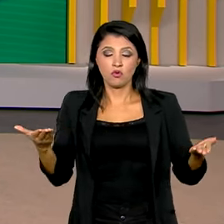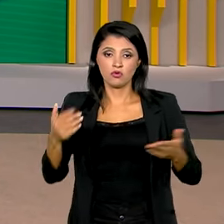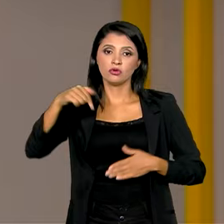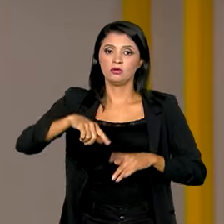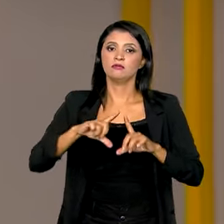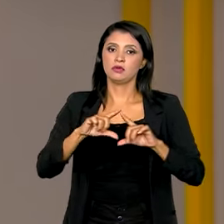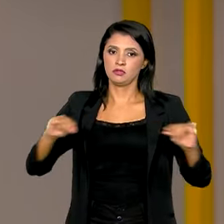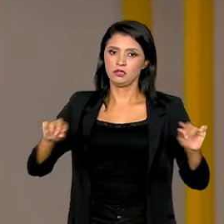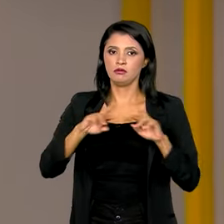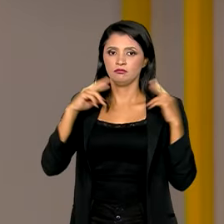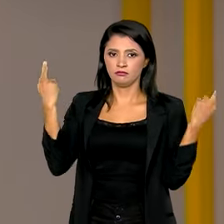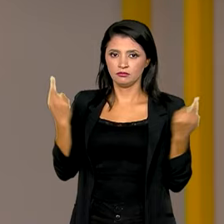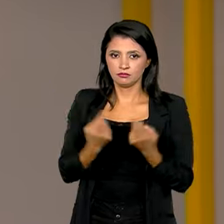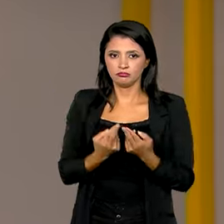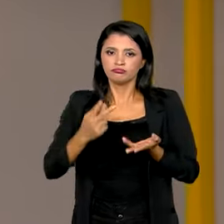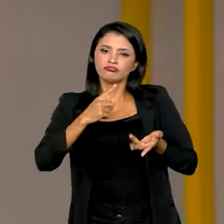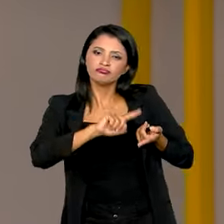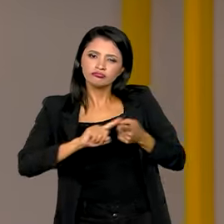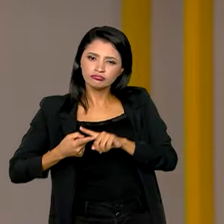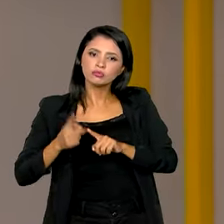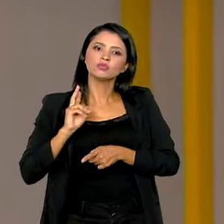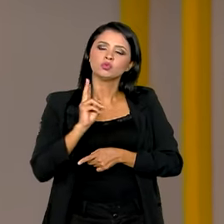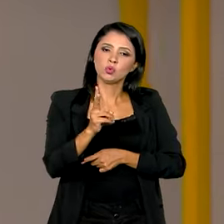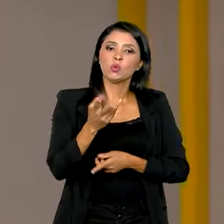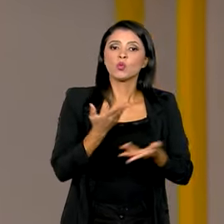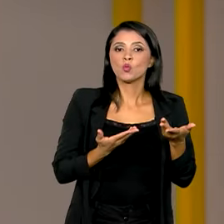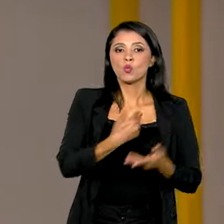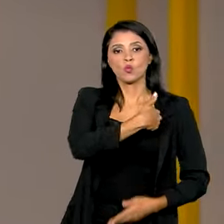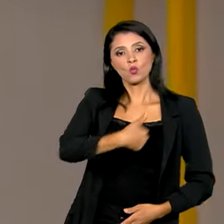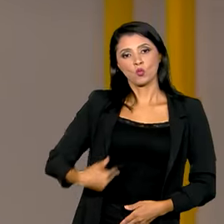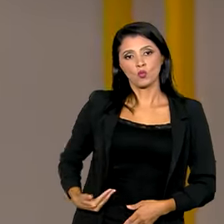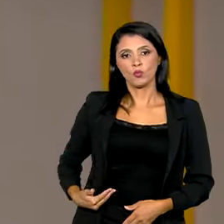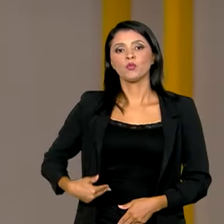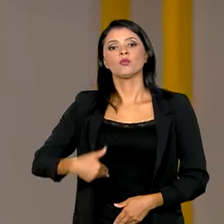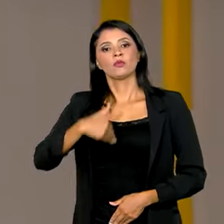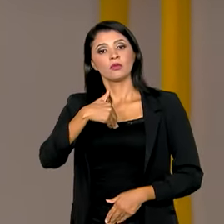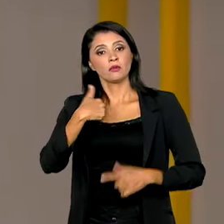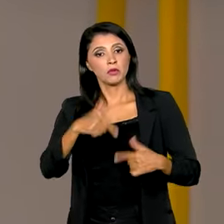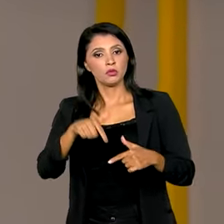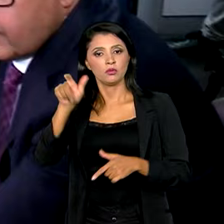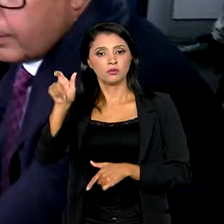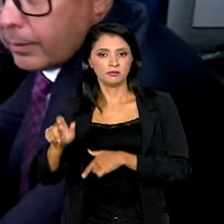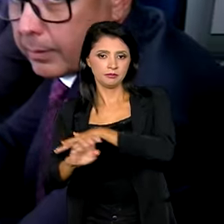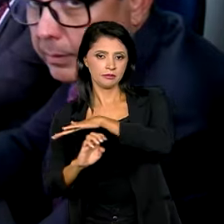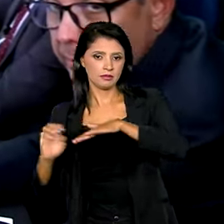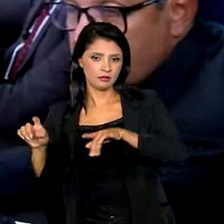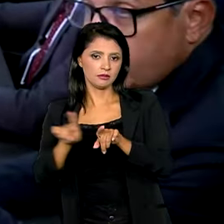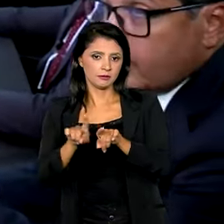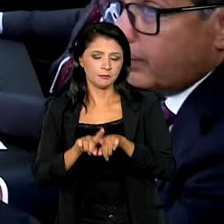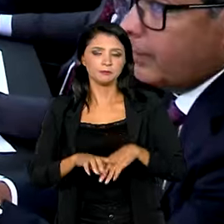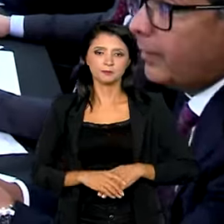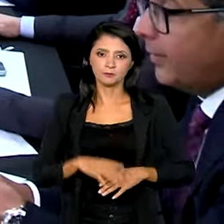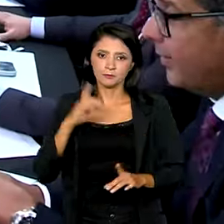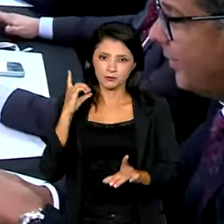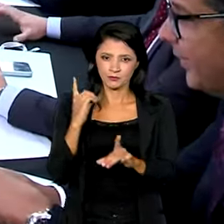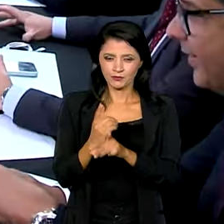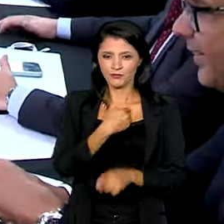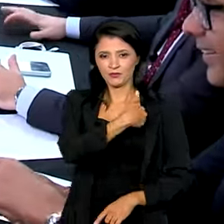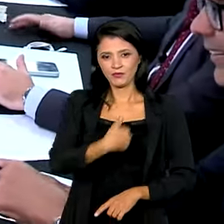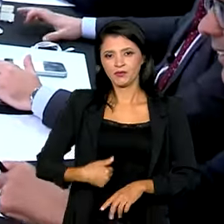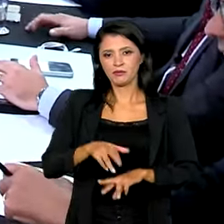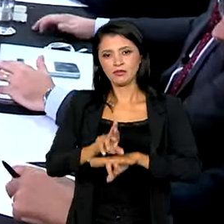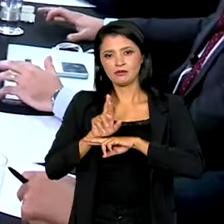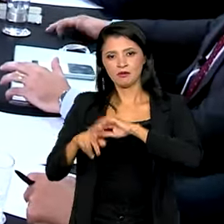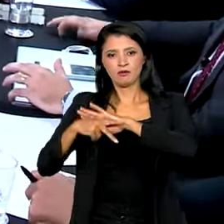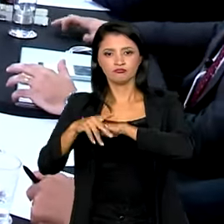Brasília. Essa negociação prossegue entre governo, trabalhadores e empresários. No encontro entre governo e